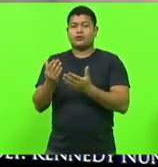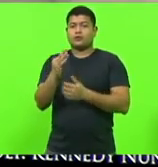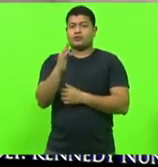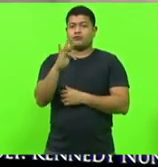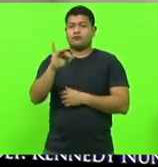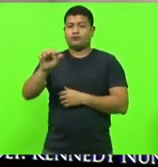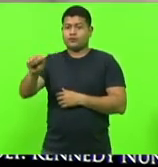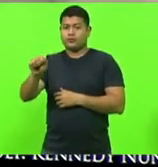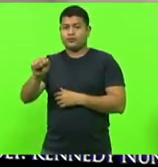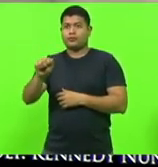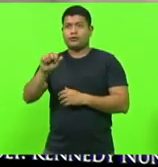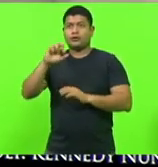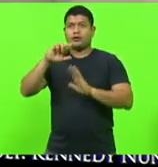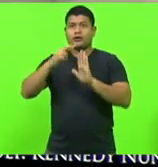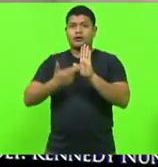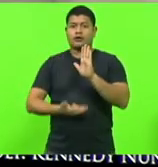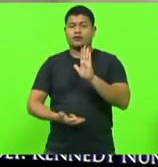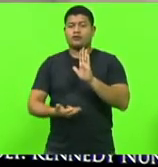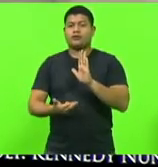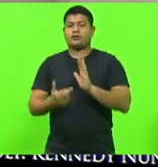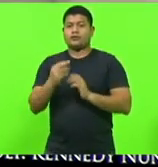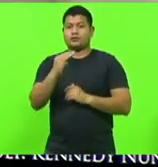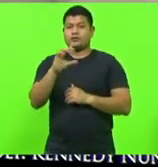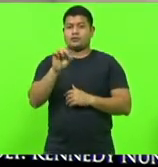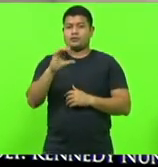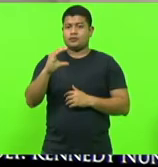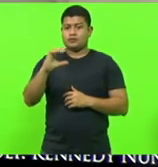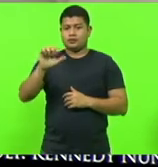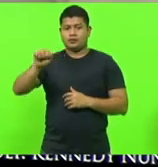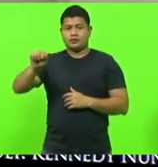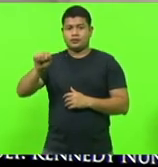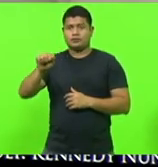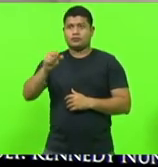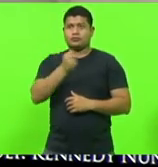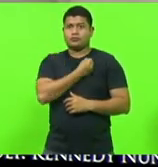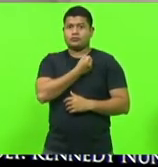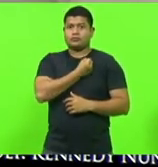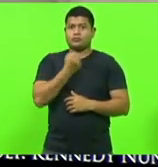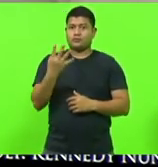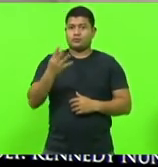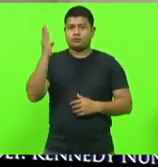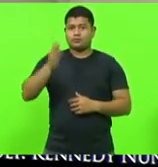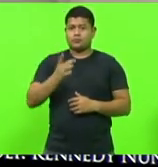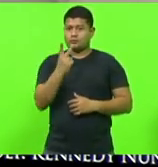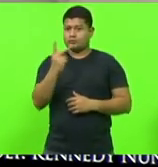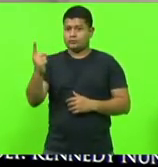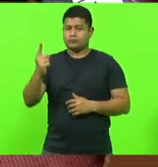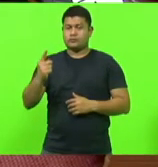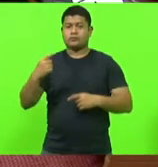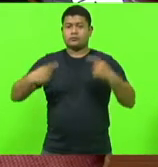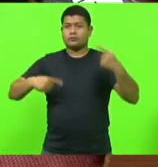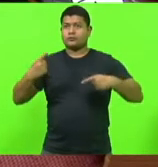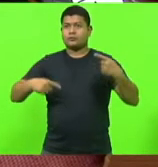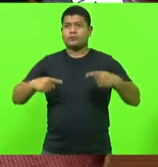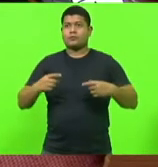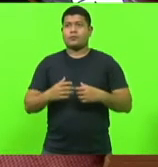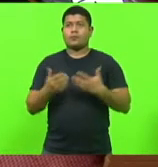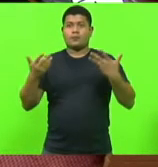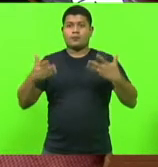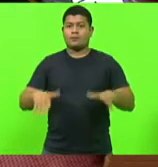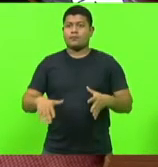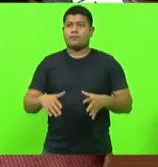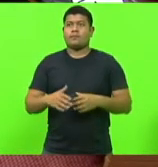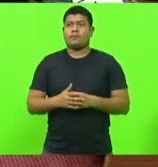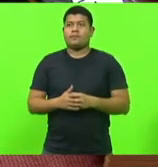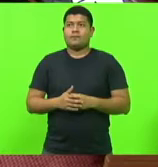do CDCA número 4, barra 2021. Em discussão. Não havendo